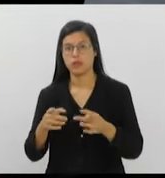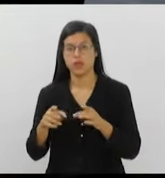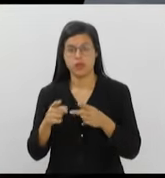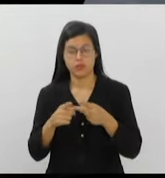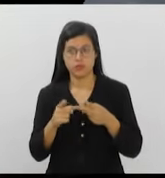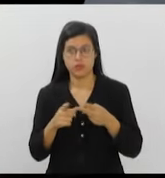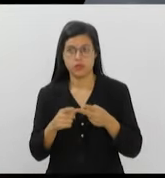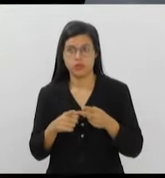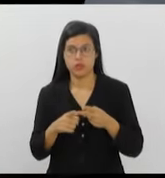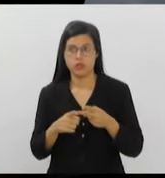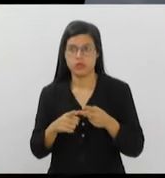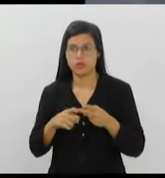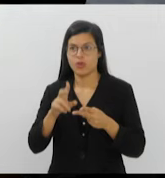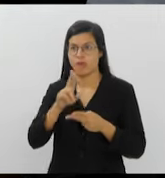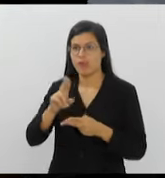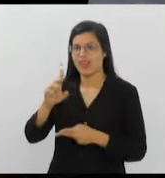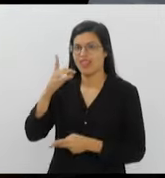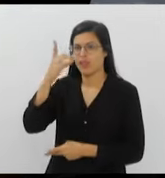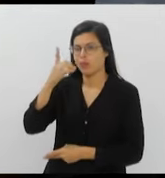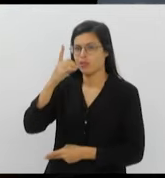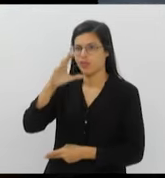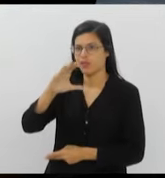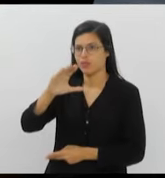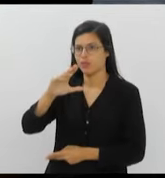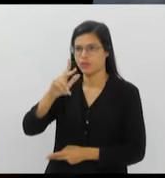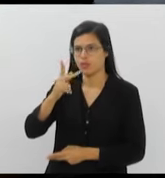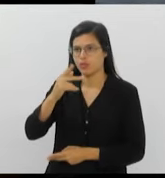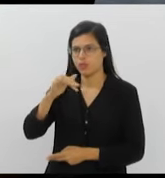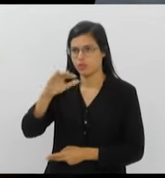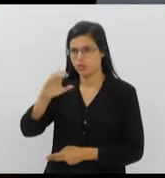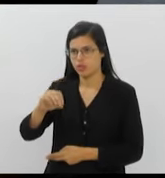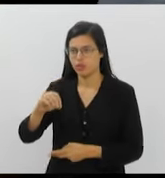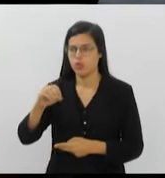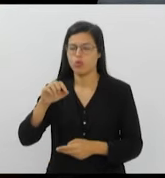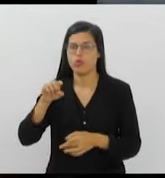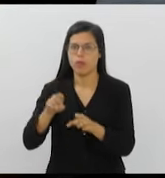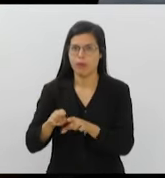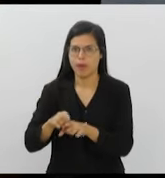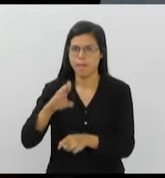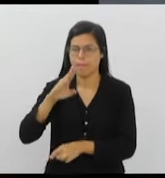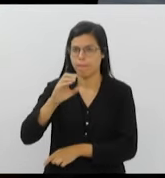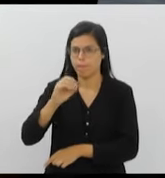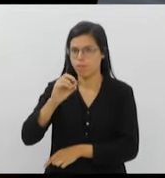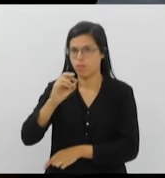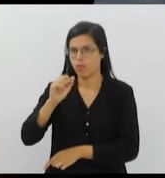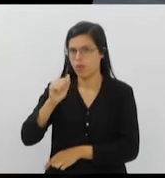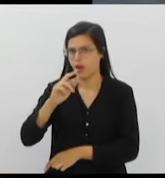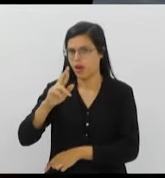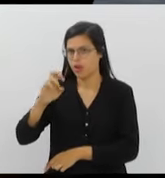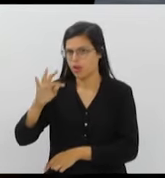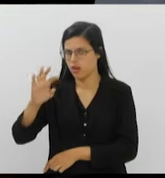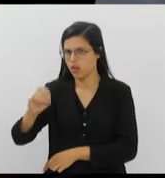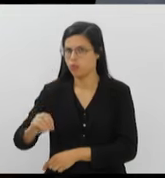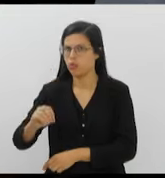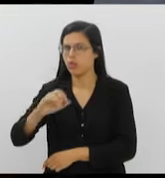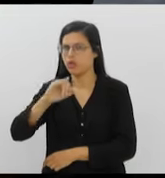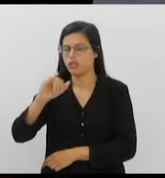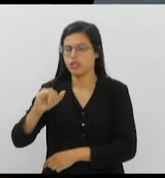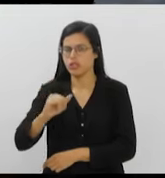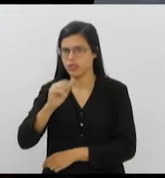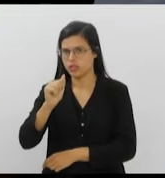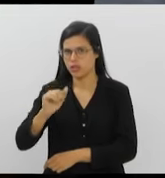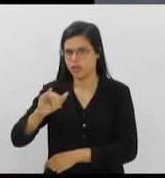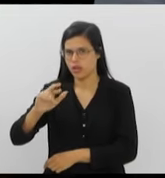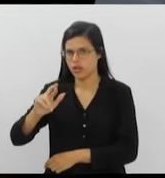deputado Chico Machado, deputado Boareto, deputado Jair Bittencourt,